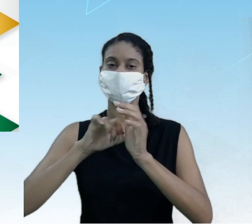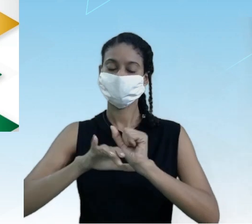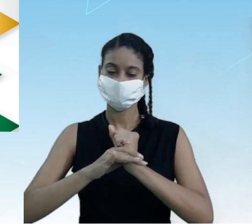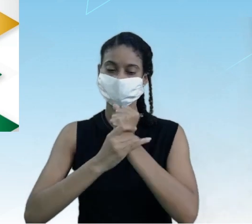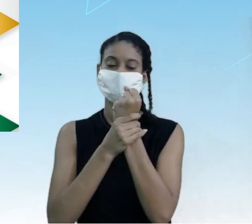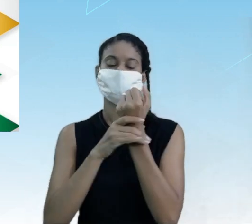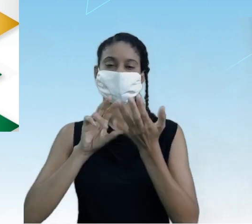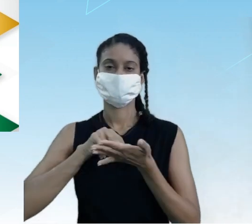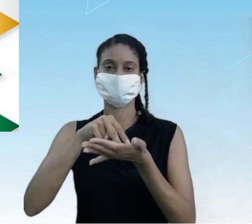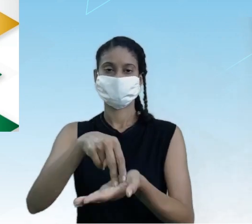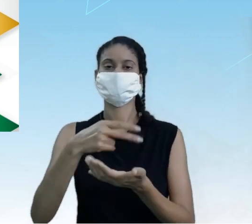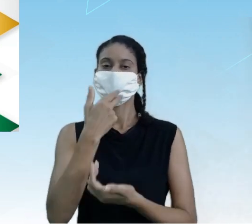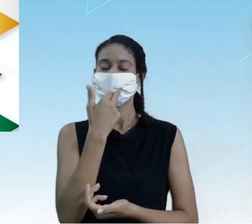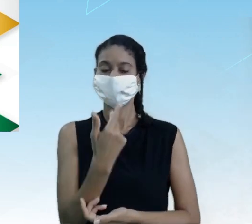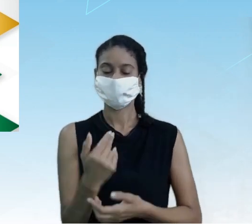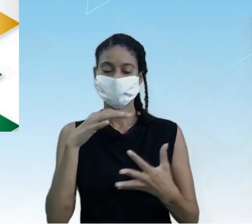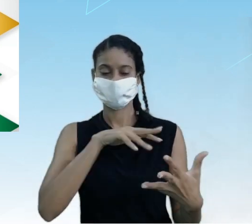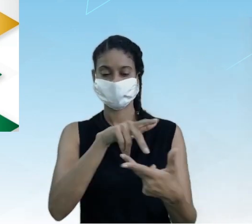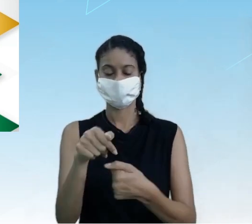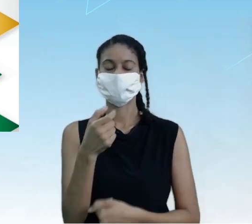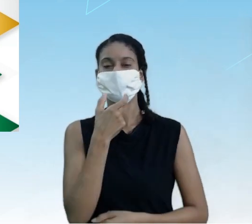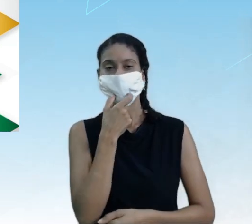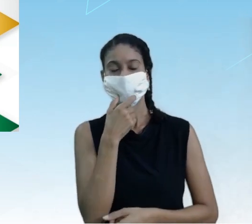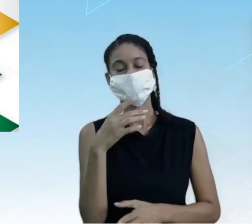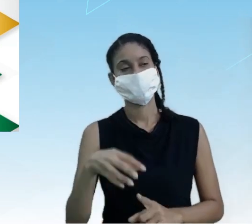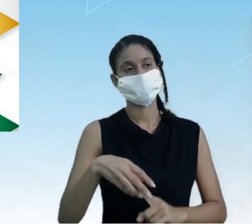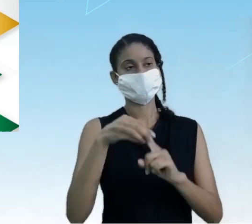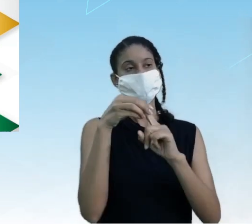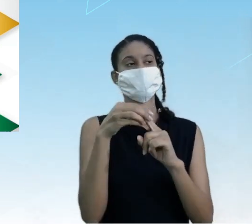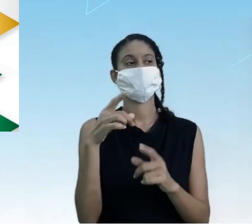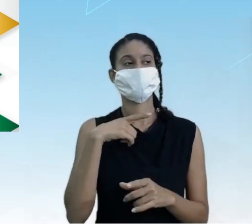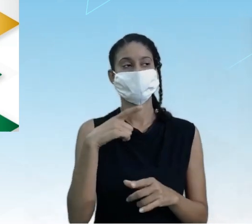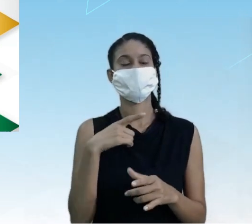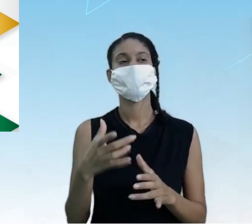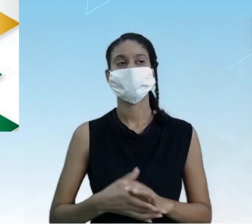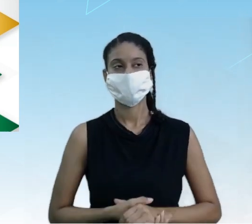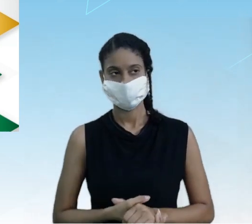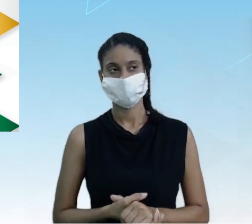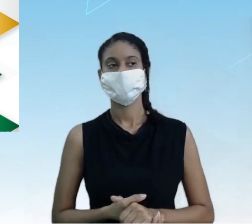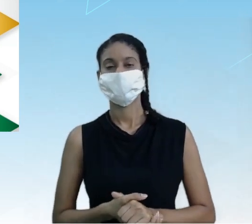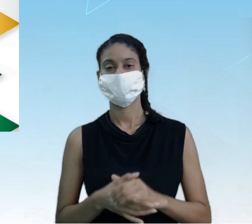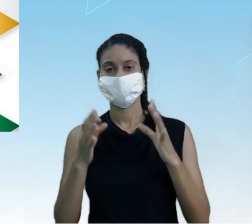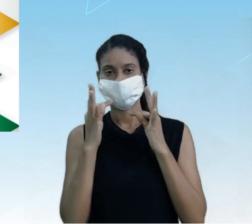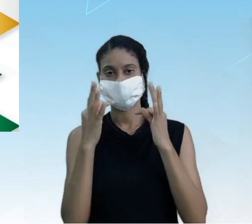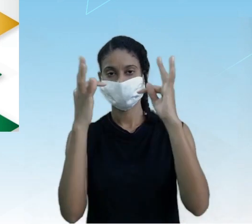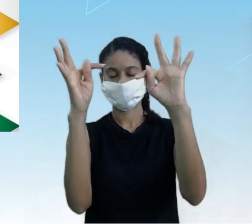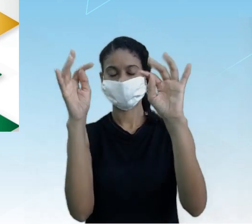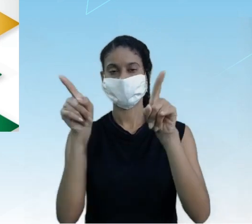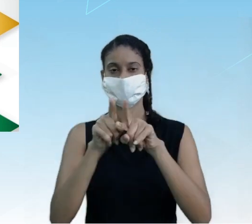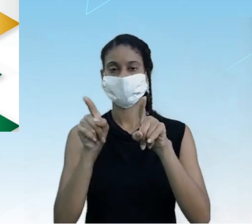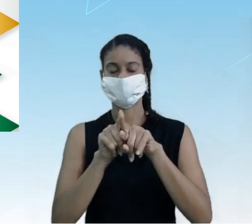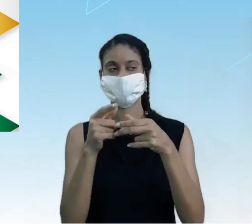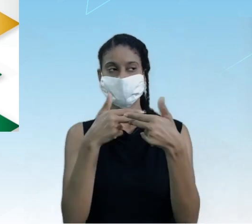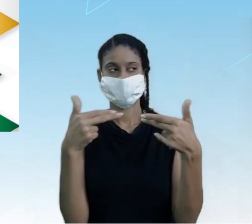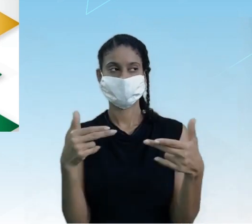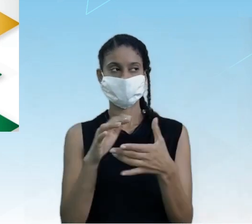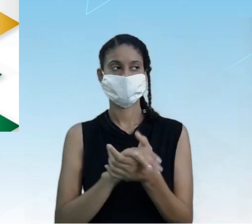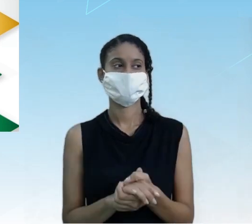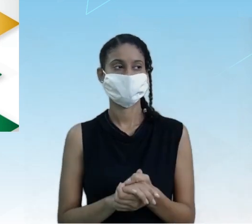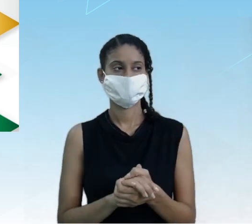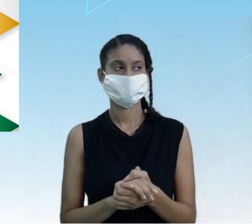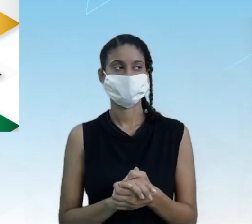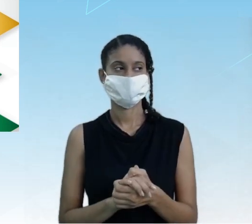linguagem global. Então, o destaque que a gente tem aí, o most powerful technological instrument. Ela é um